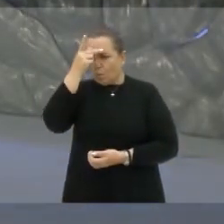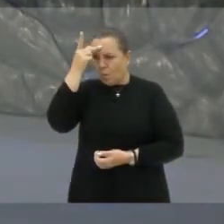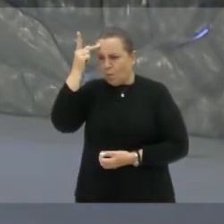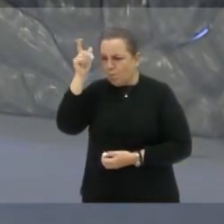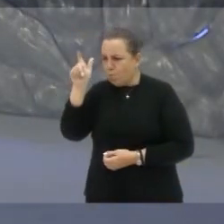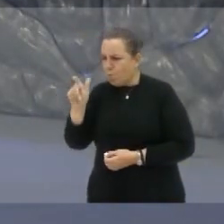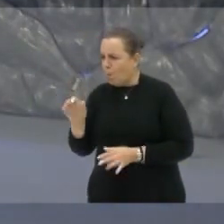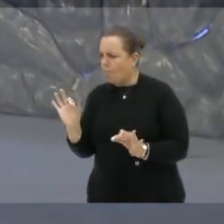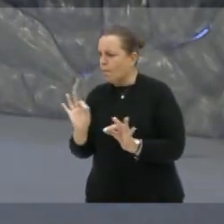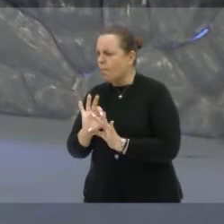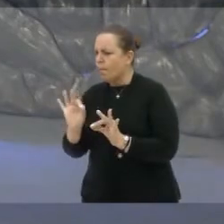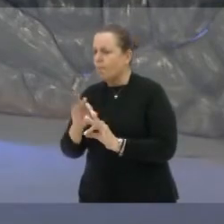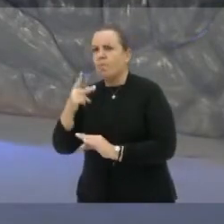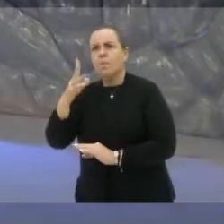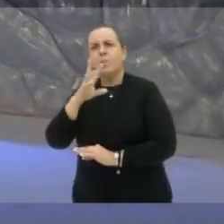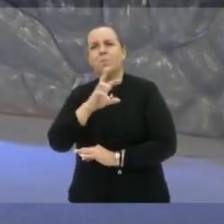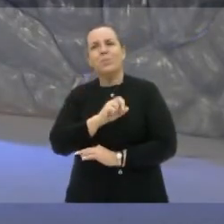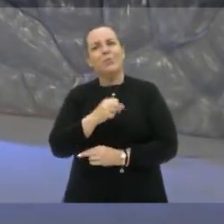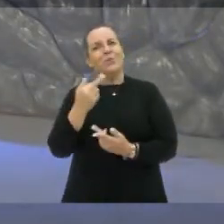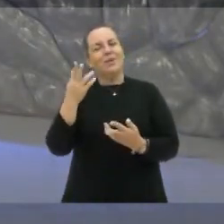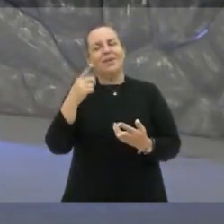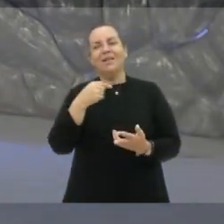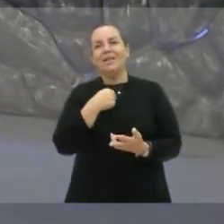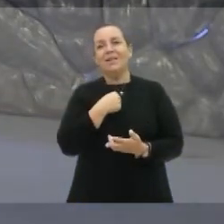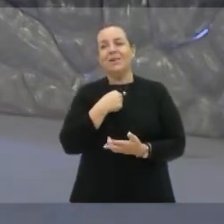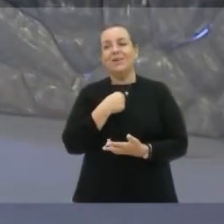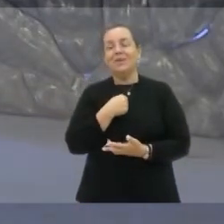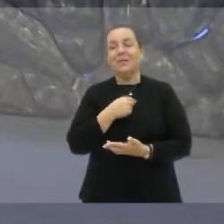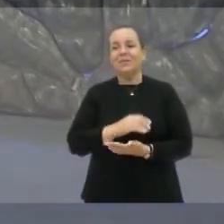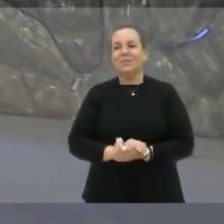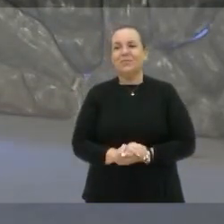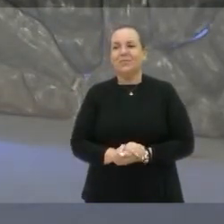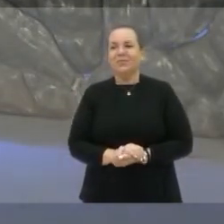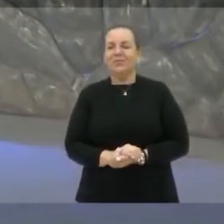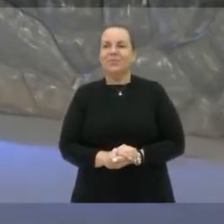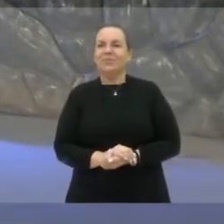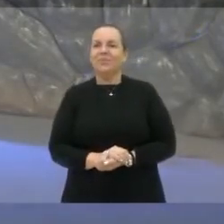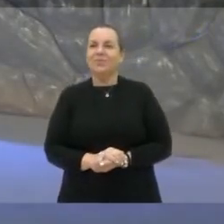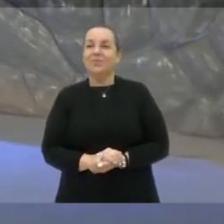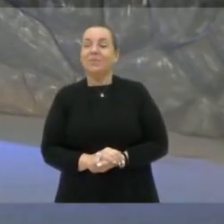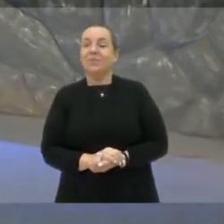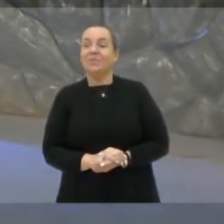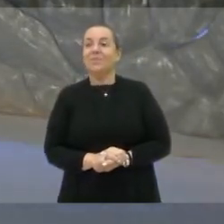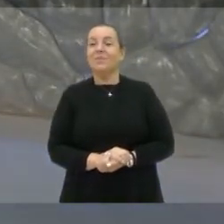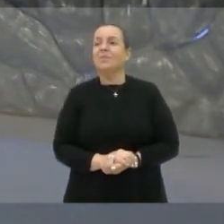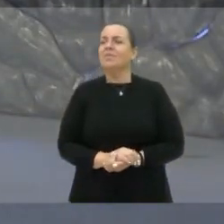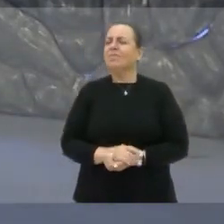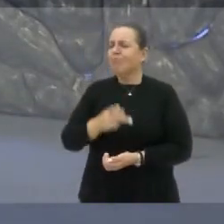Thank you.